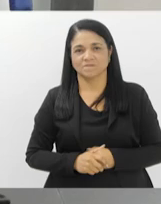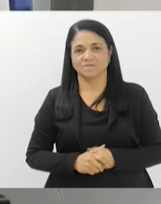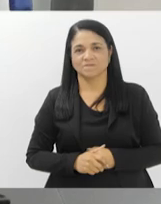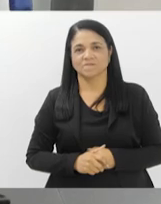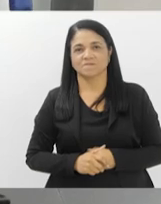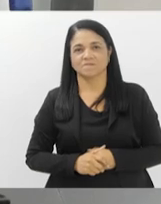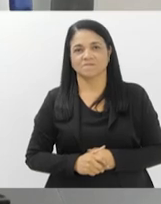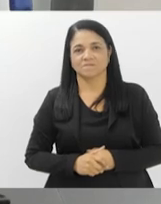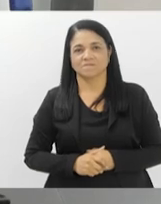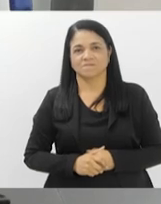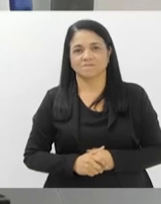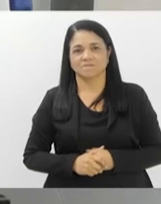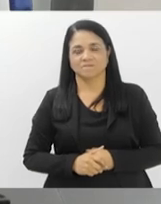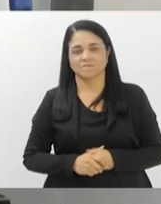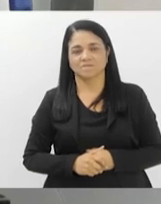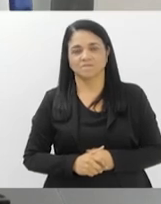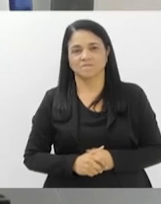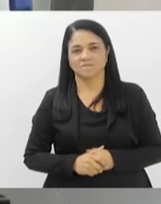Instigação, né? É.